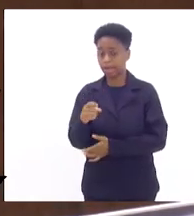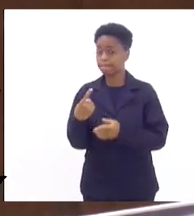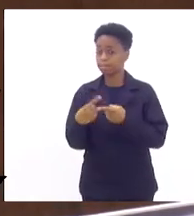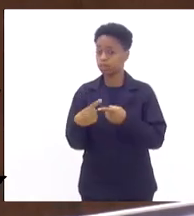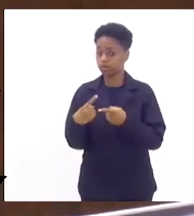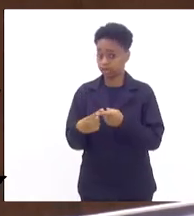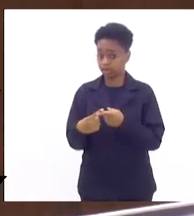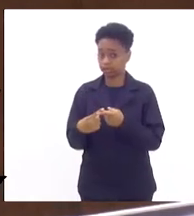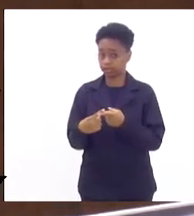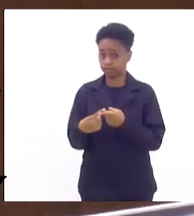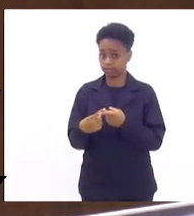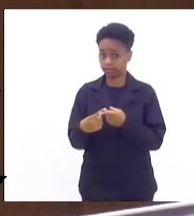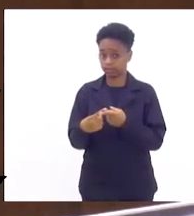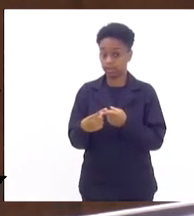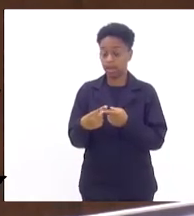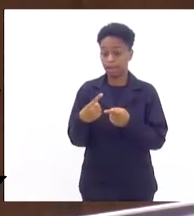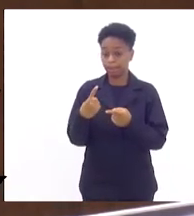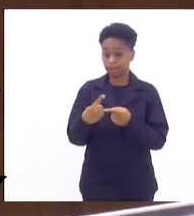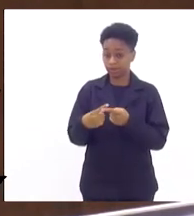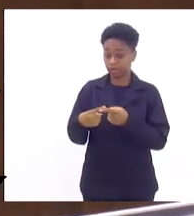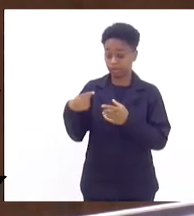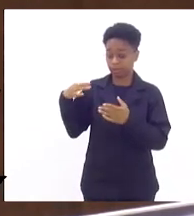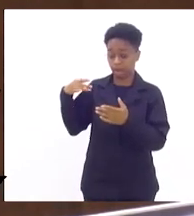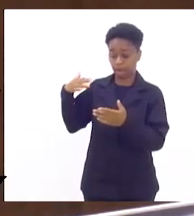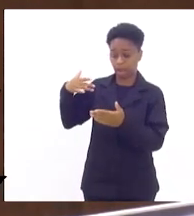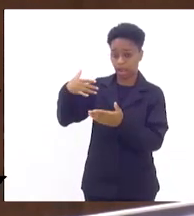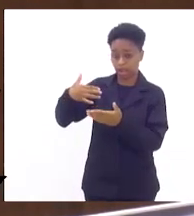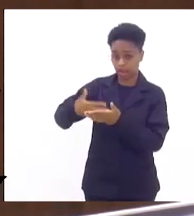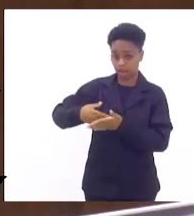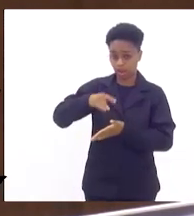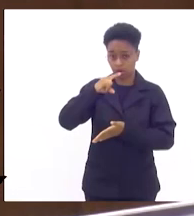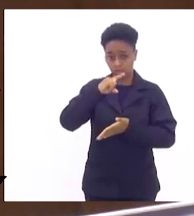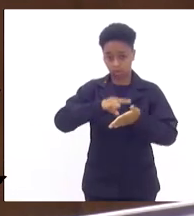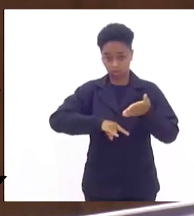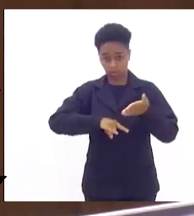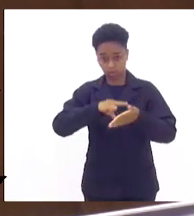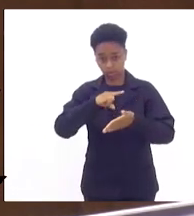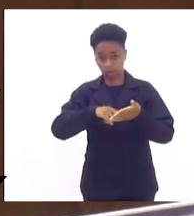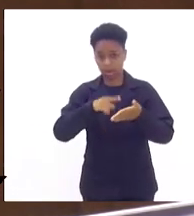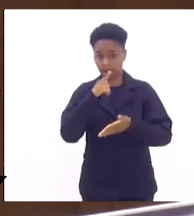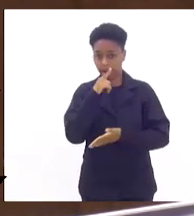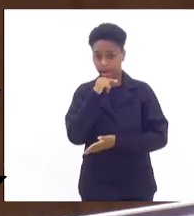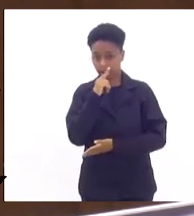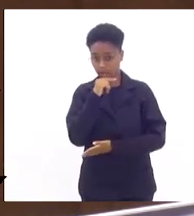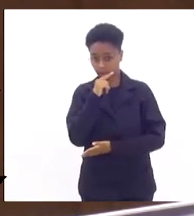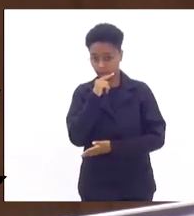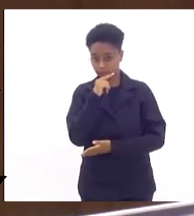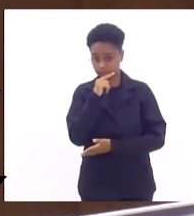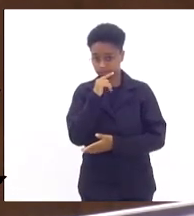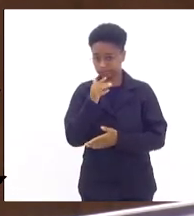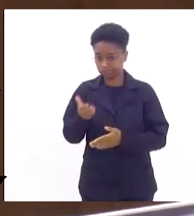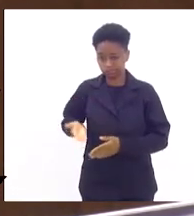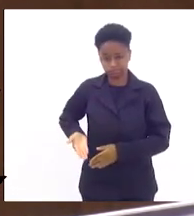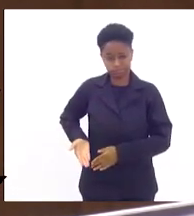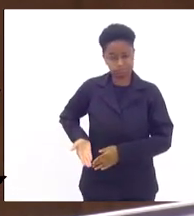sobre a maneira, de um tempo para cá, as contas de água subiram, assim,